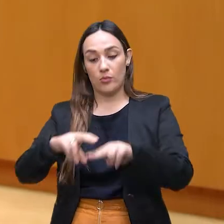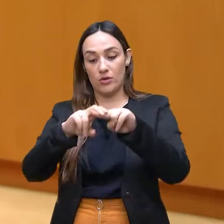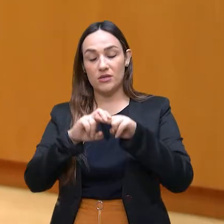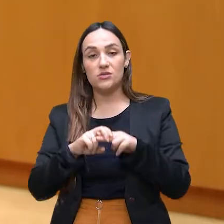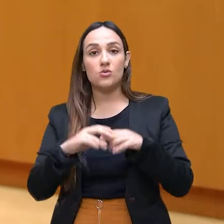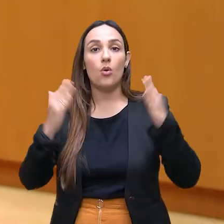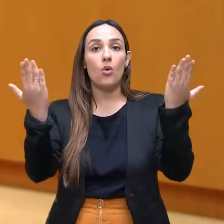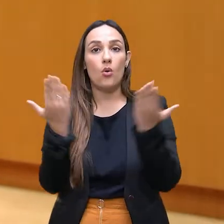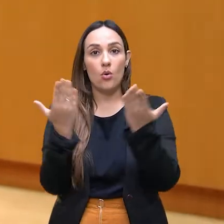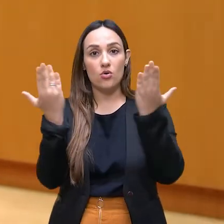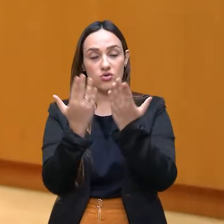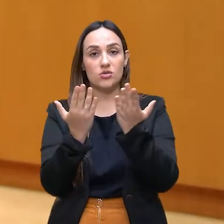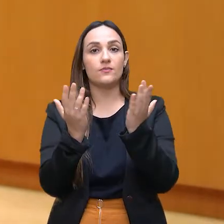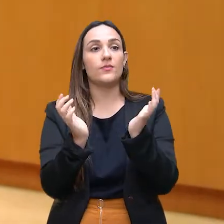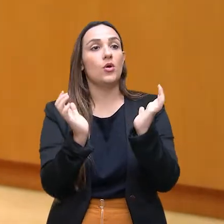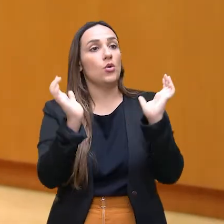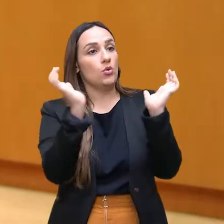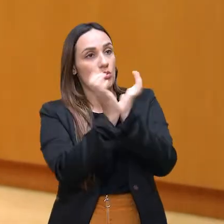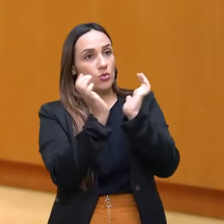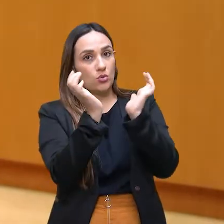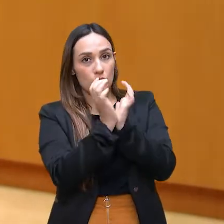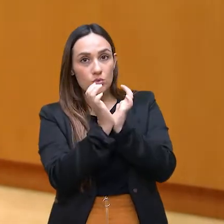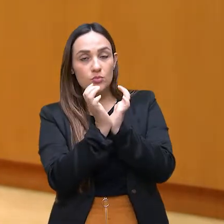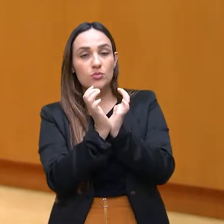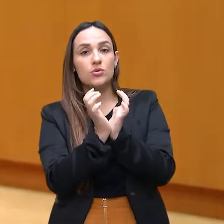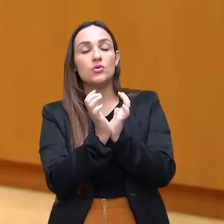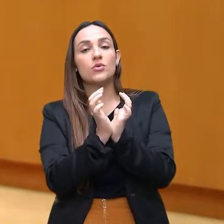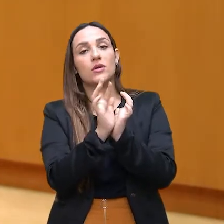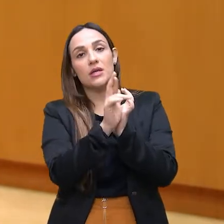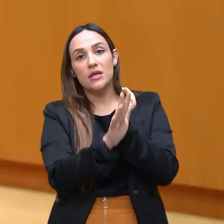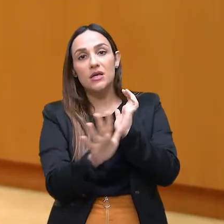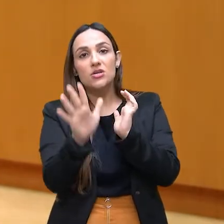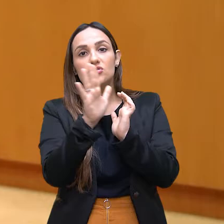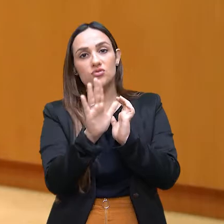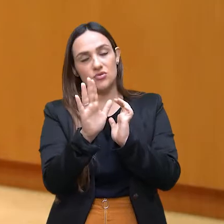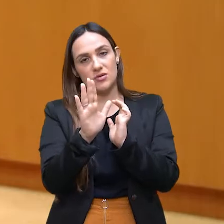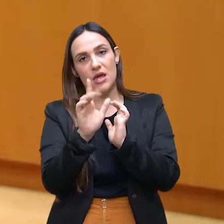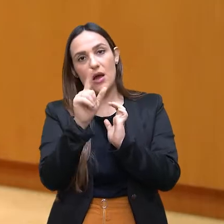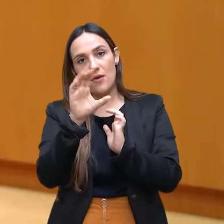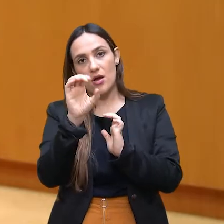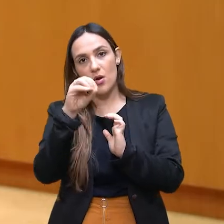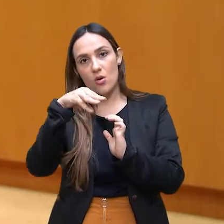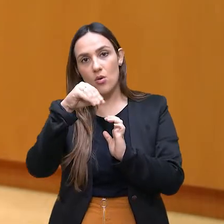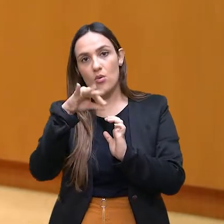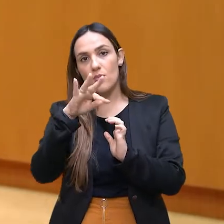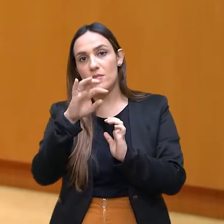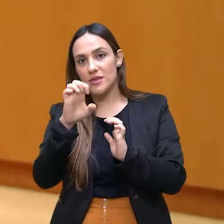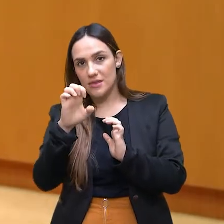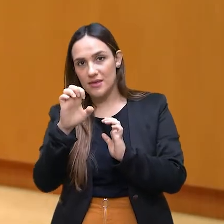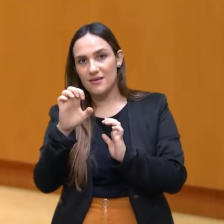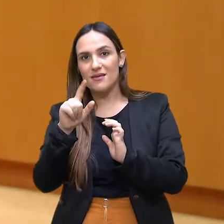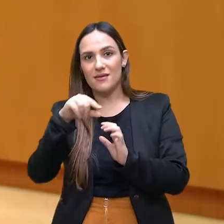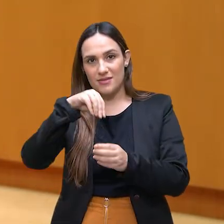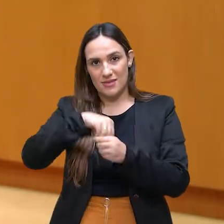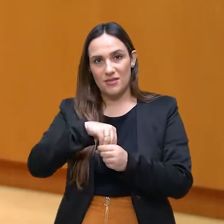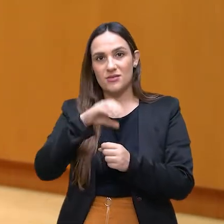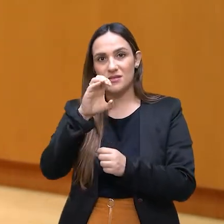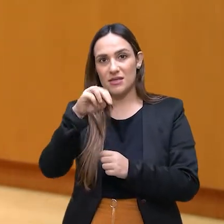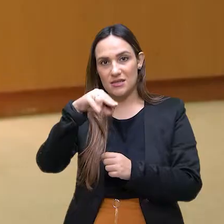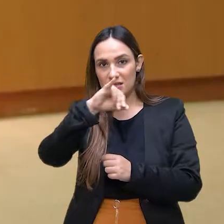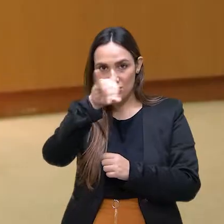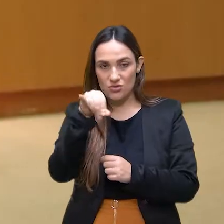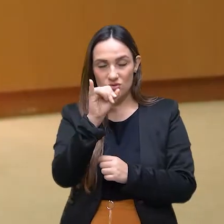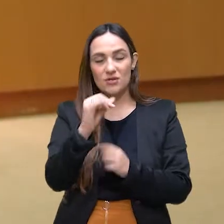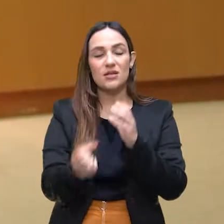comitês regionais, né, estaduais do CNJ, que é o Fórum do Judiciário para a Saúde, do